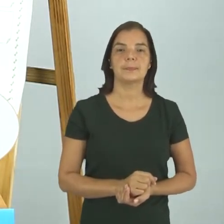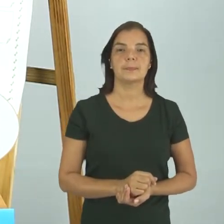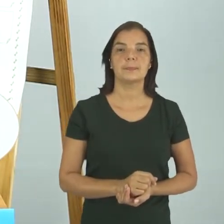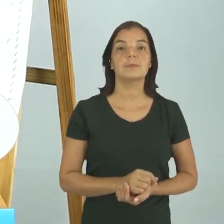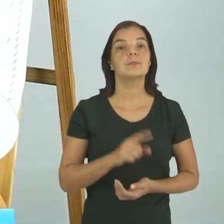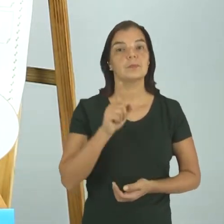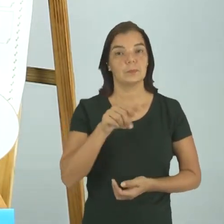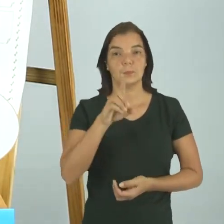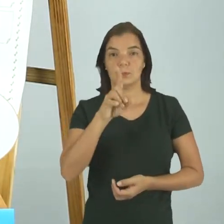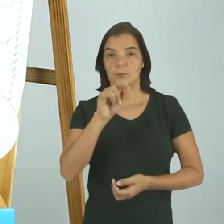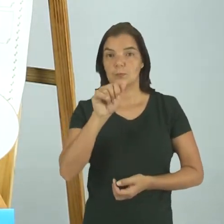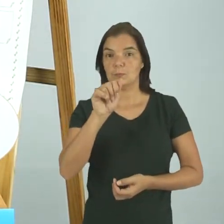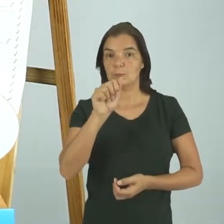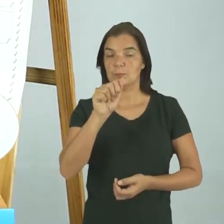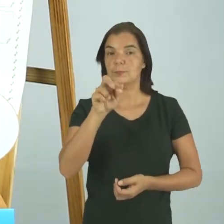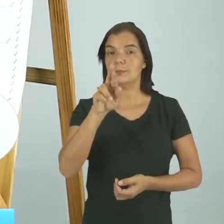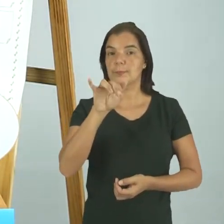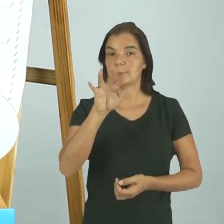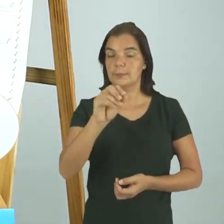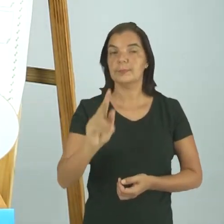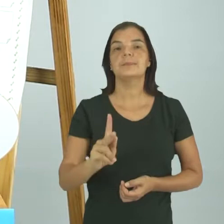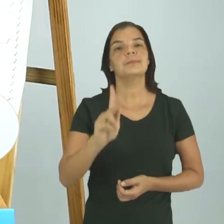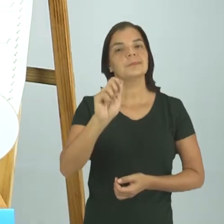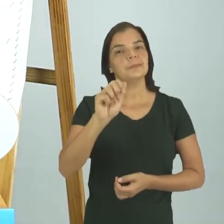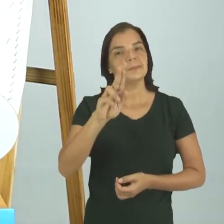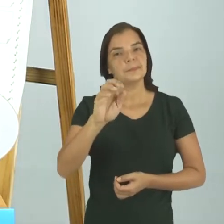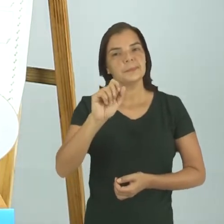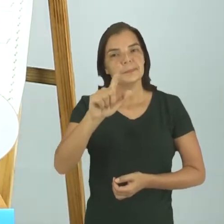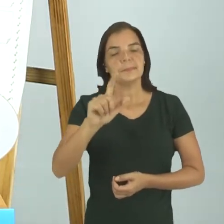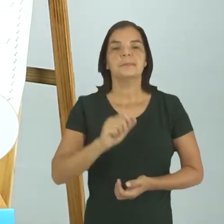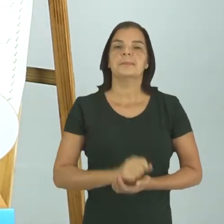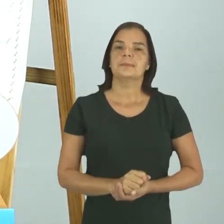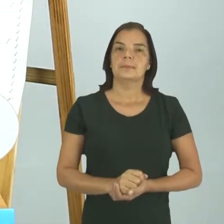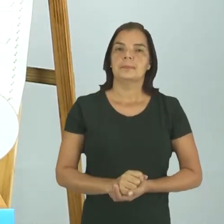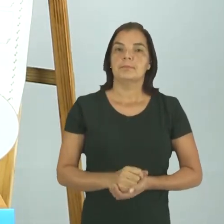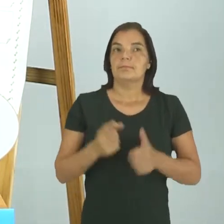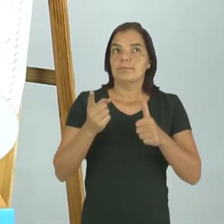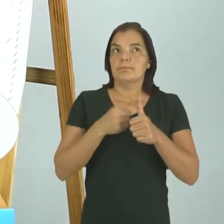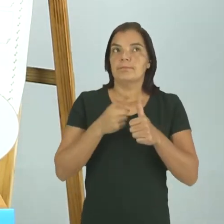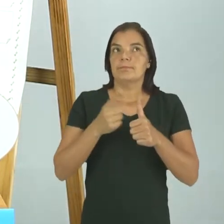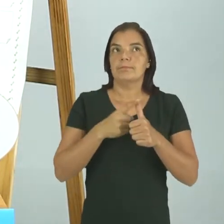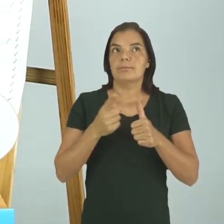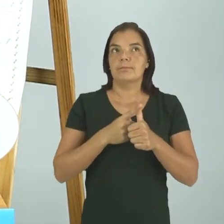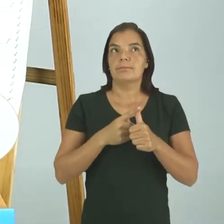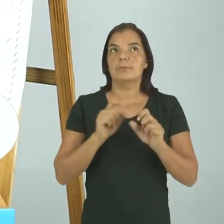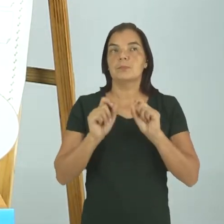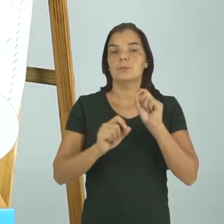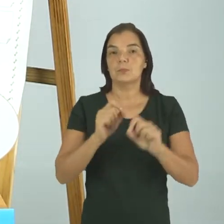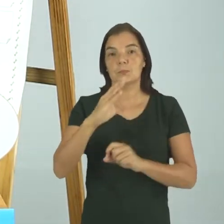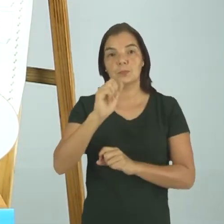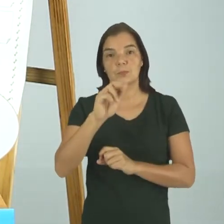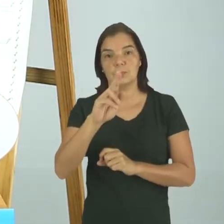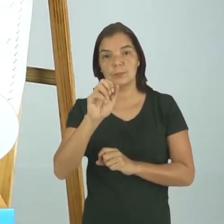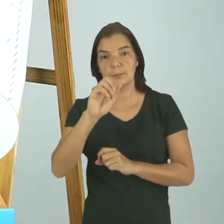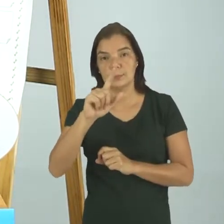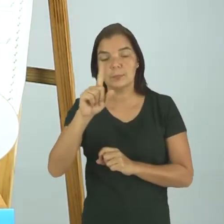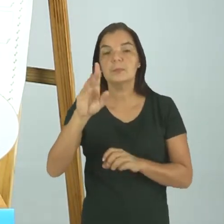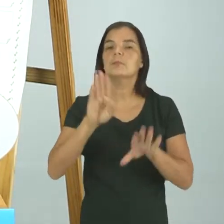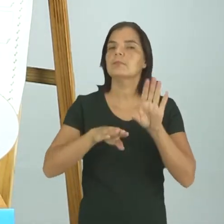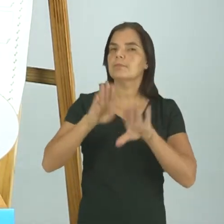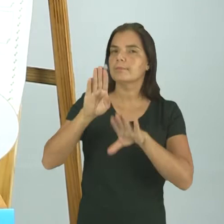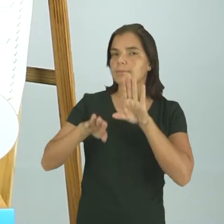Esse é o diário de Cauê. A primeira ação de Cauê foi de